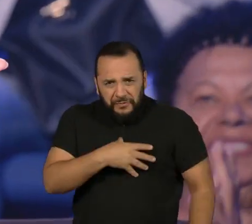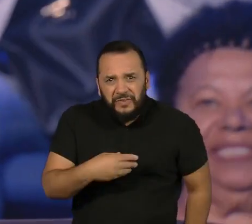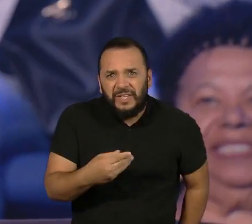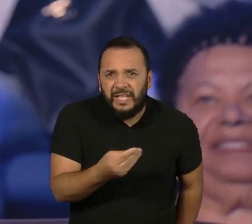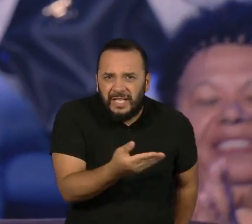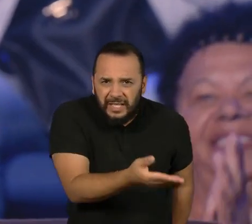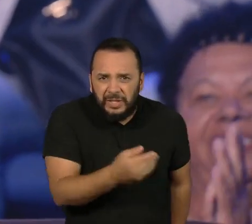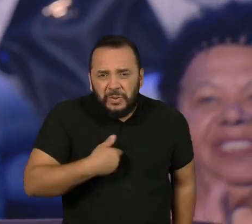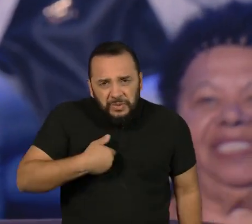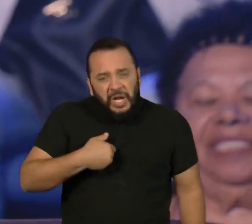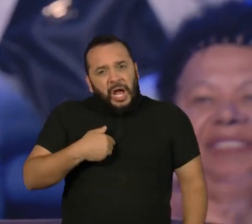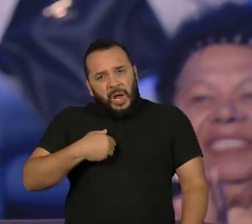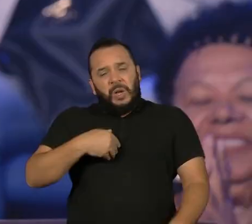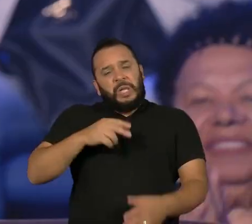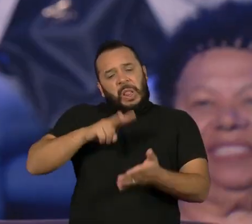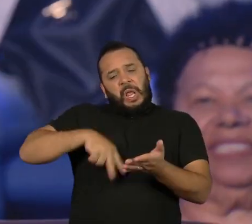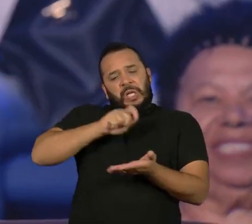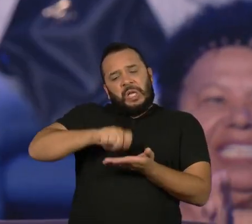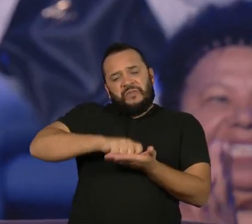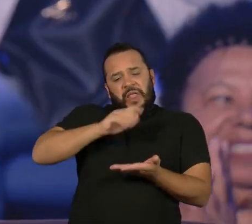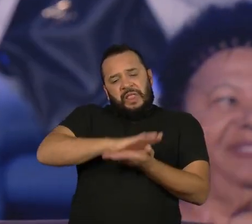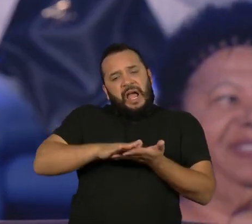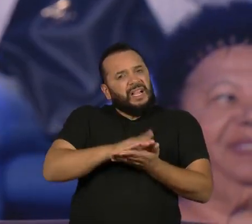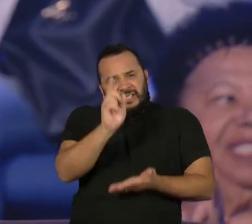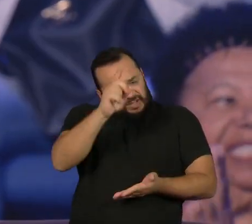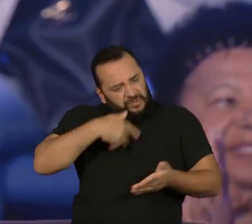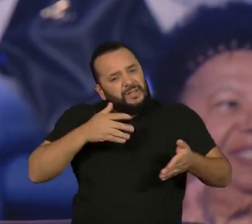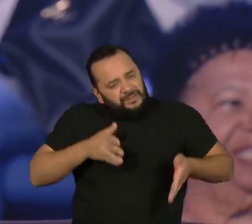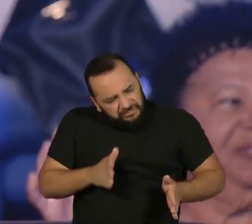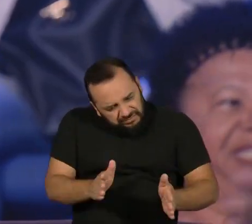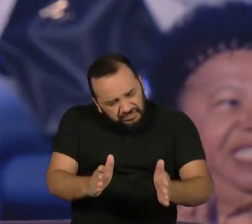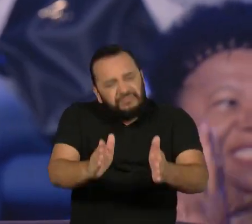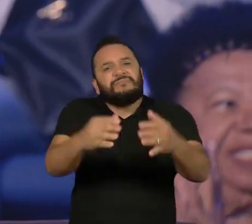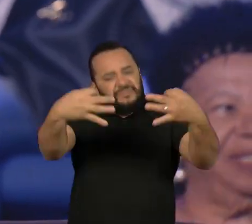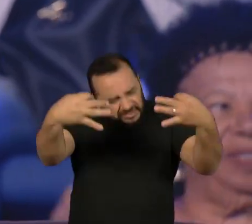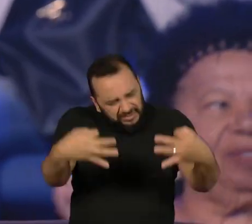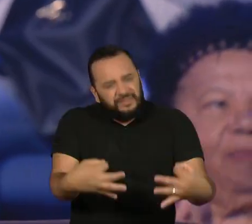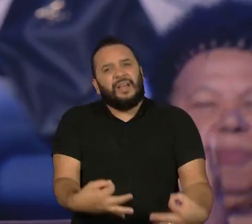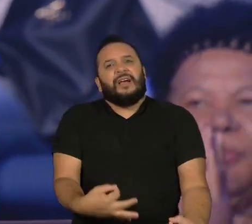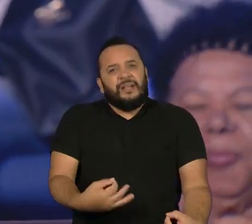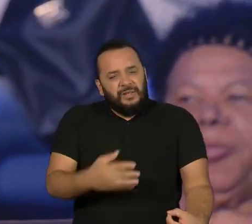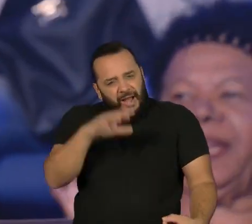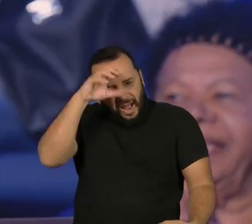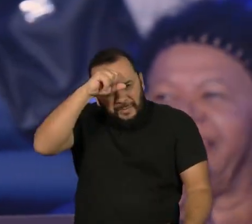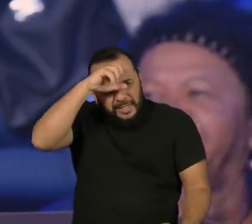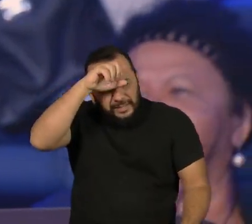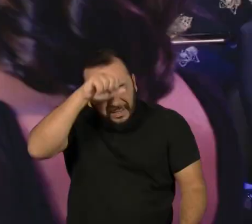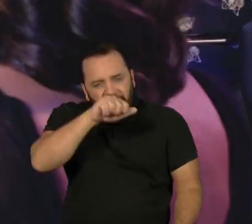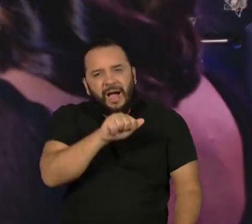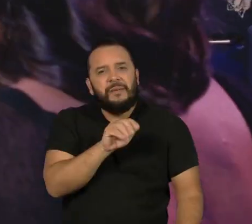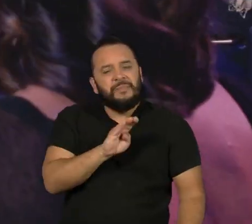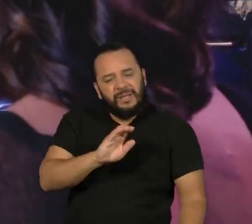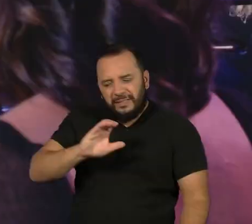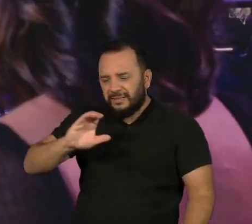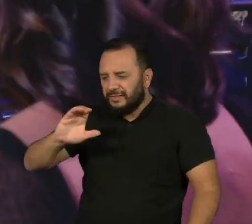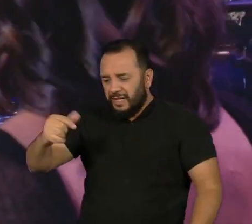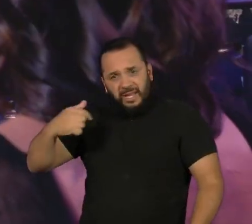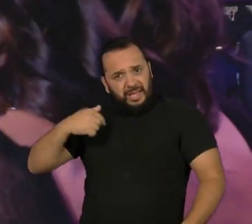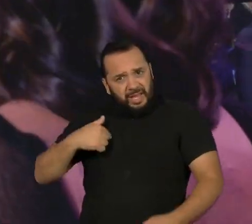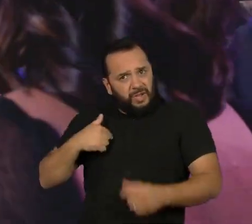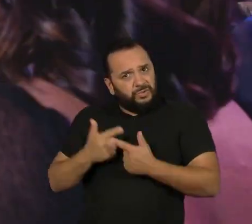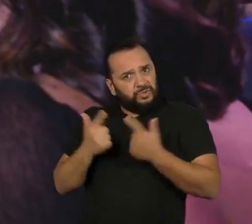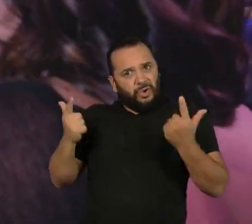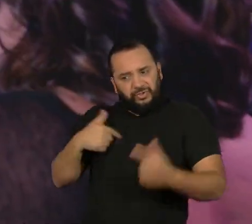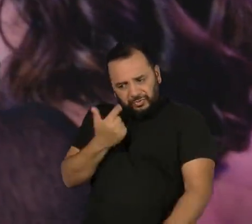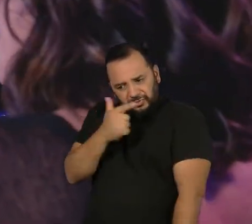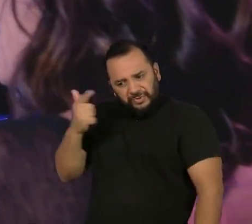meu analfabeto, quero no caminho certo, na cartilha do ABC. Eu mesmo nunca tive essa sorte,